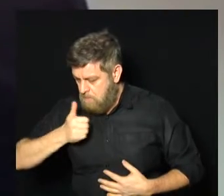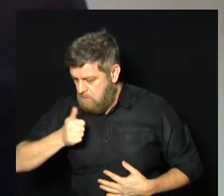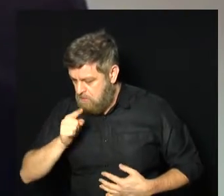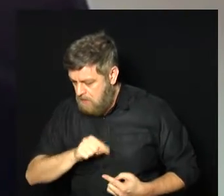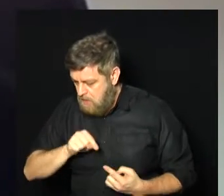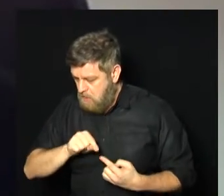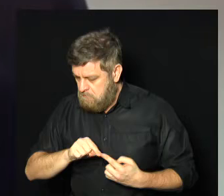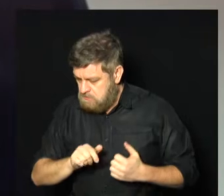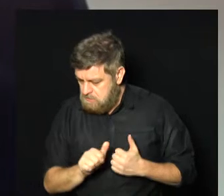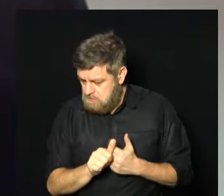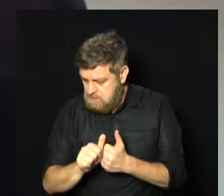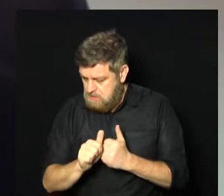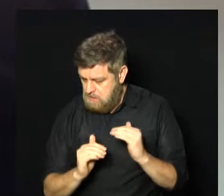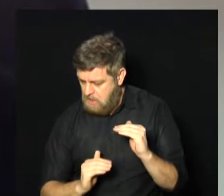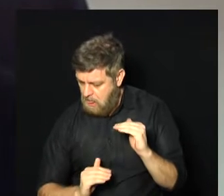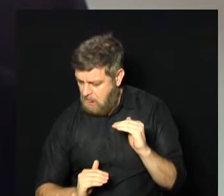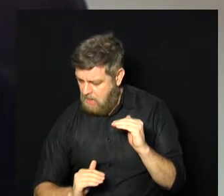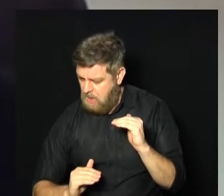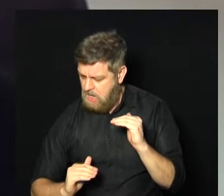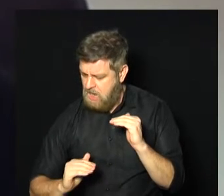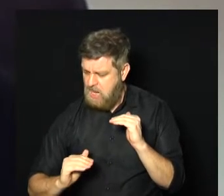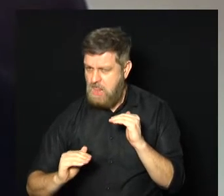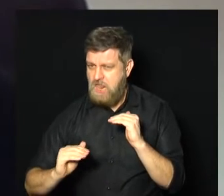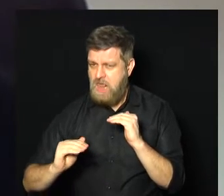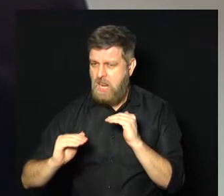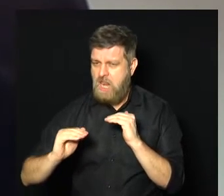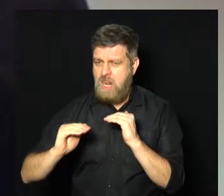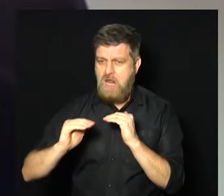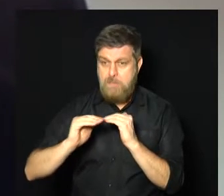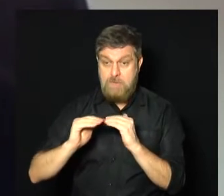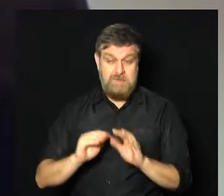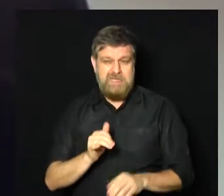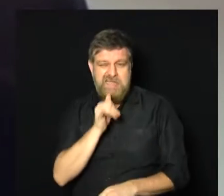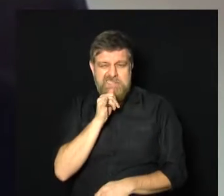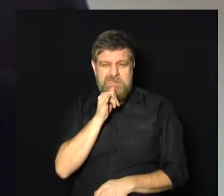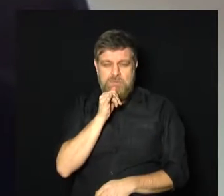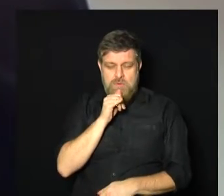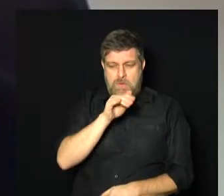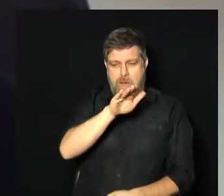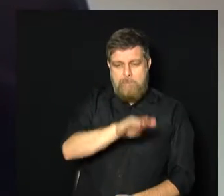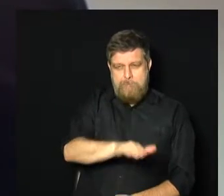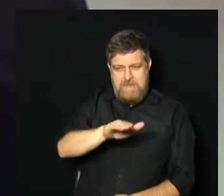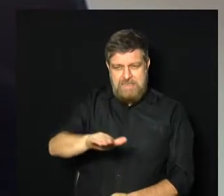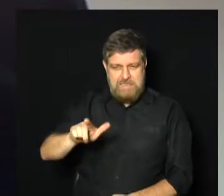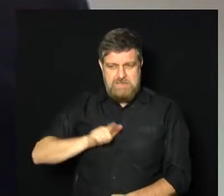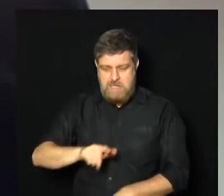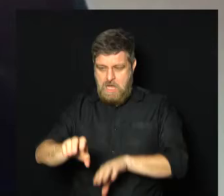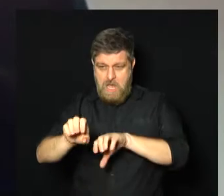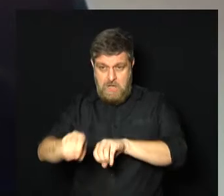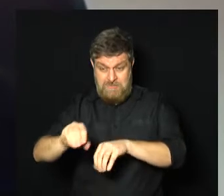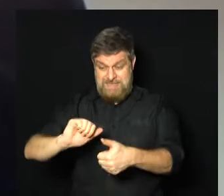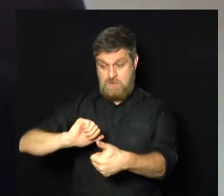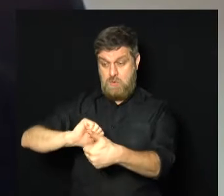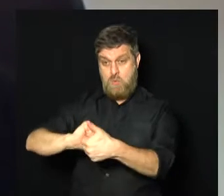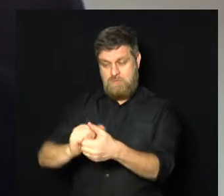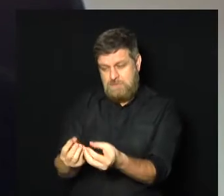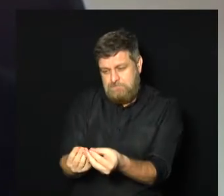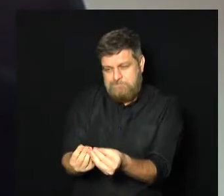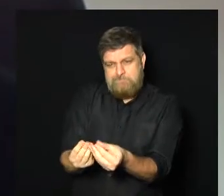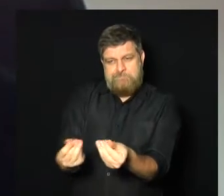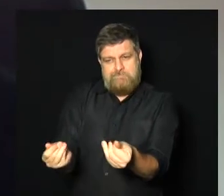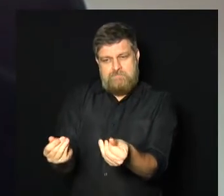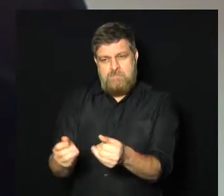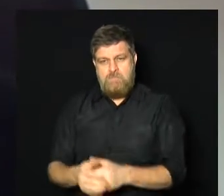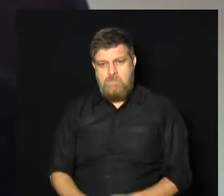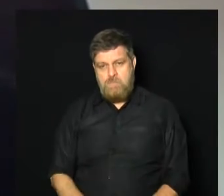essas desigualdades, né? Então, uma criança que tem uma educação infantil de qualidade,